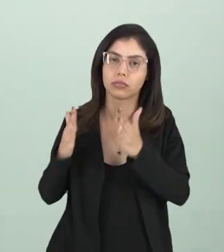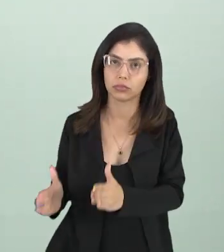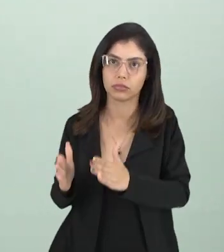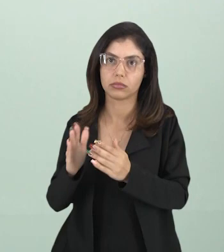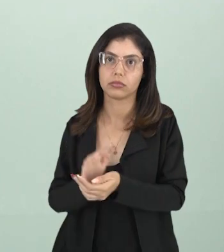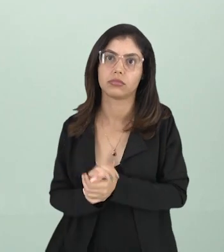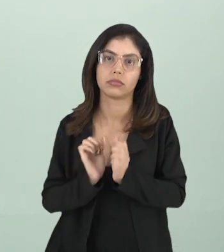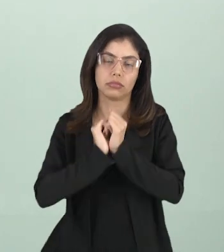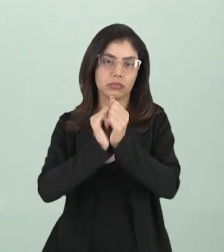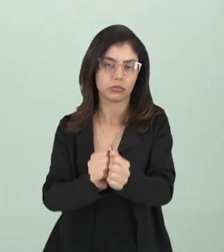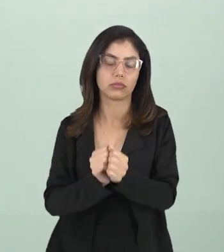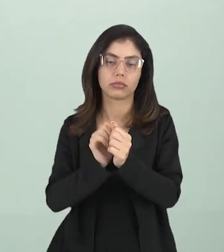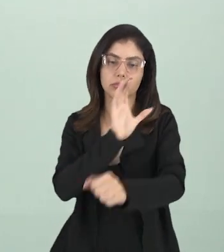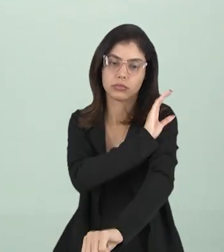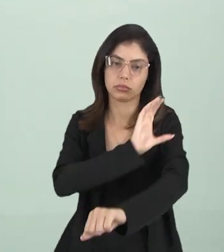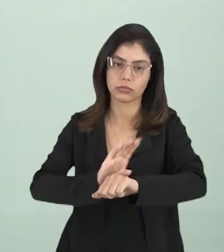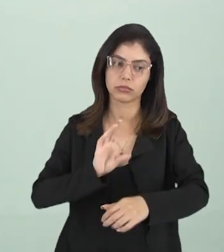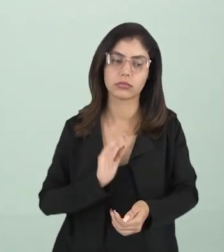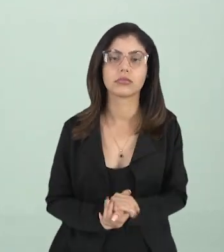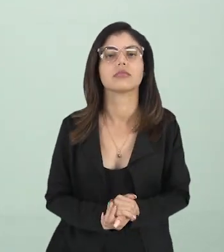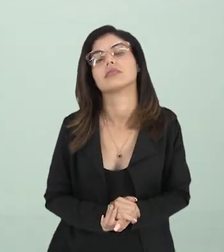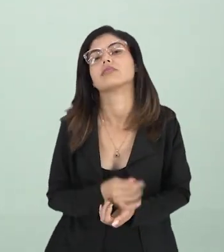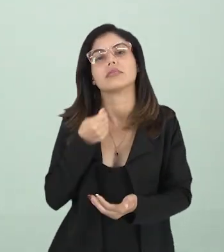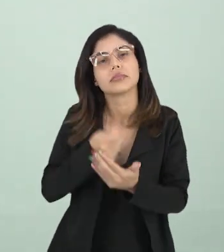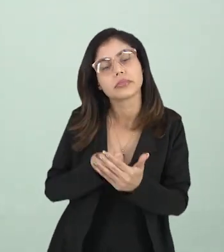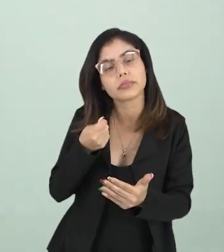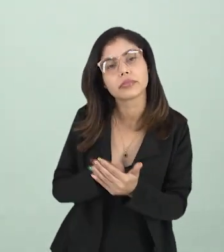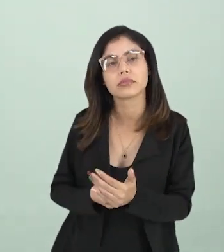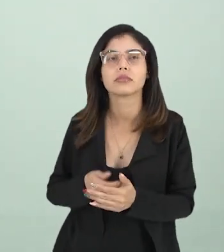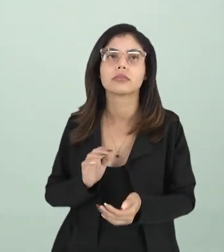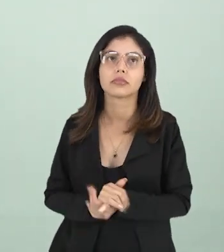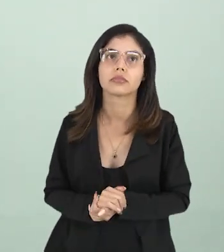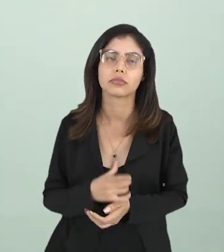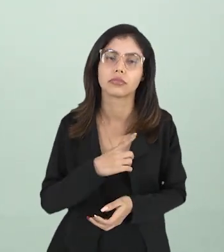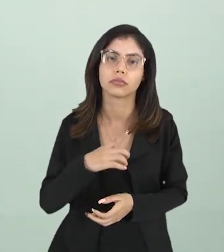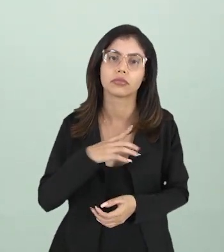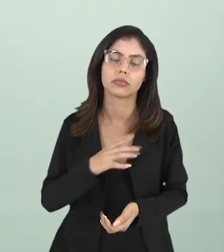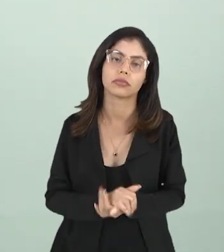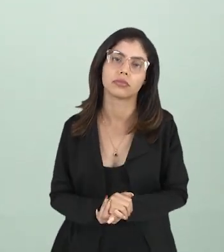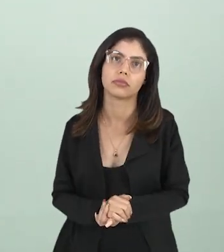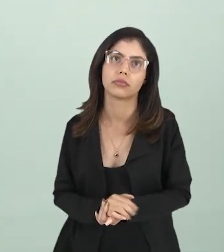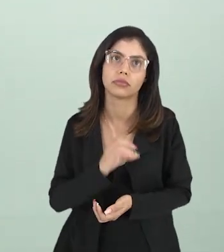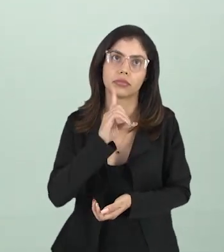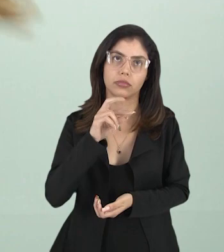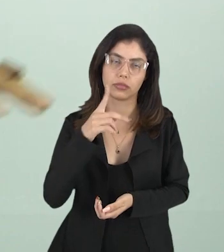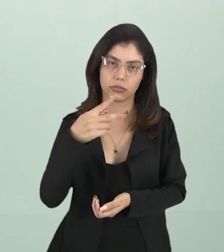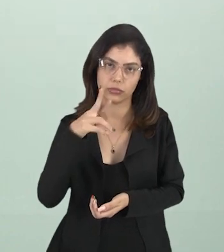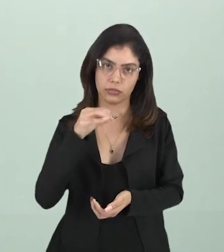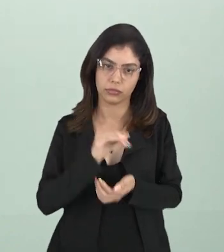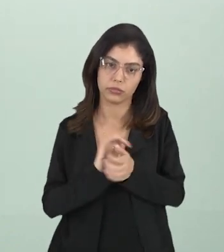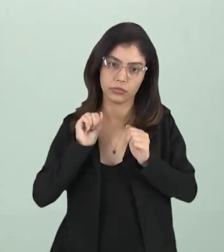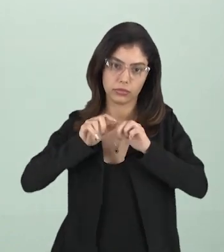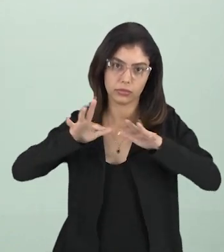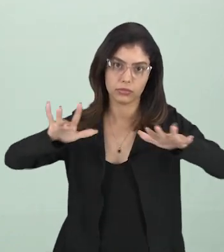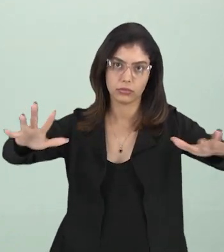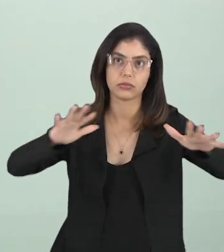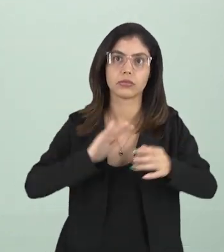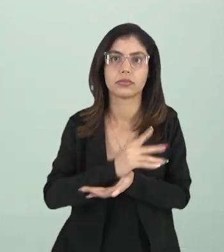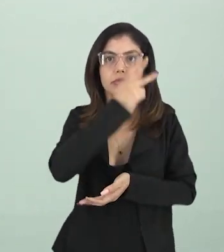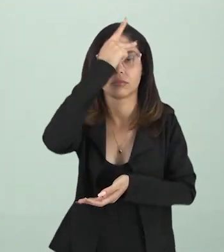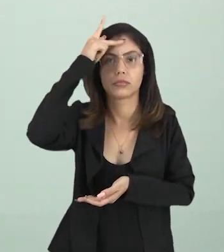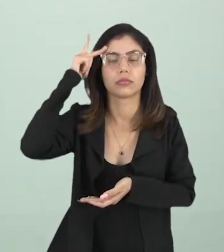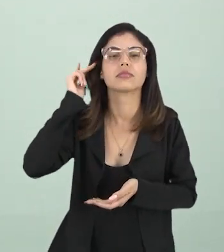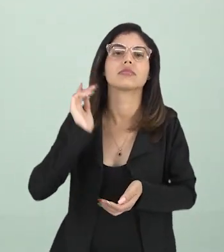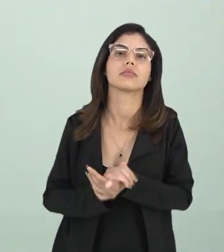com eles questões culturais que são pertinentes, Então a gente tem aí essa diáspora, espalhar de pessoas, assim,